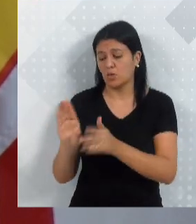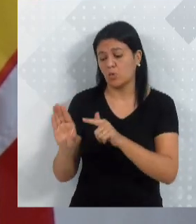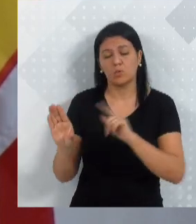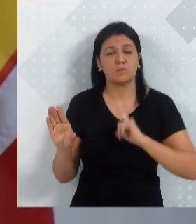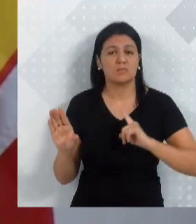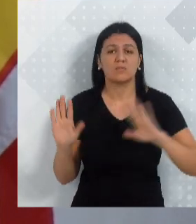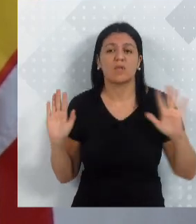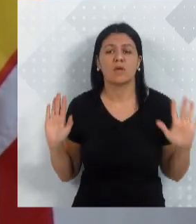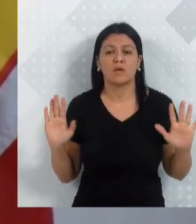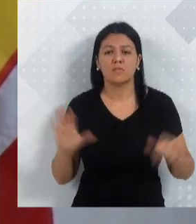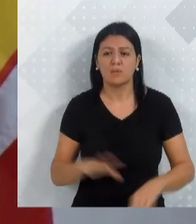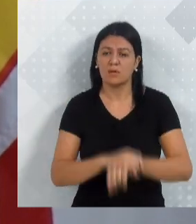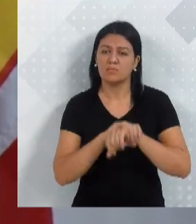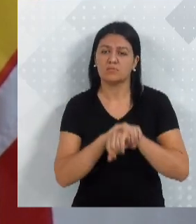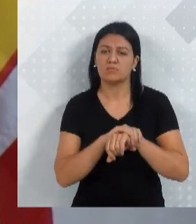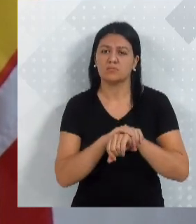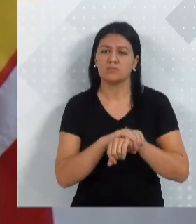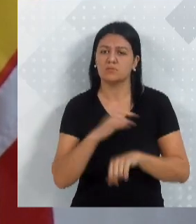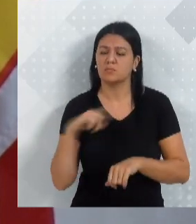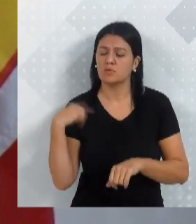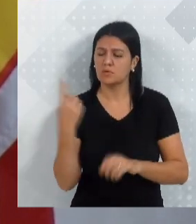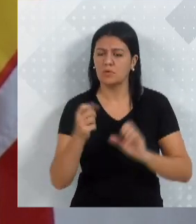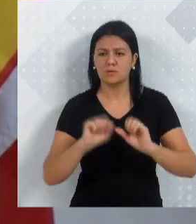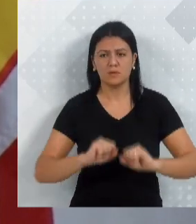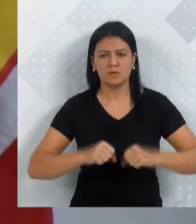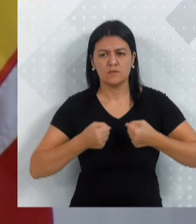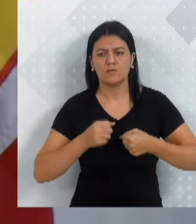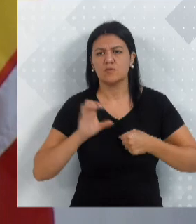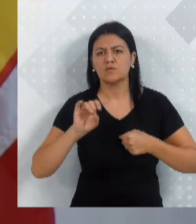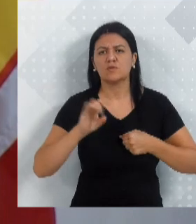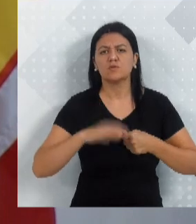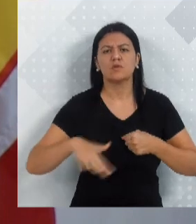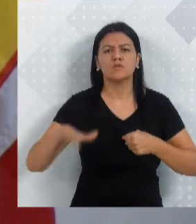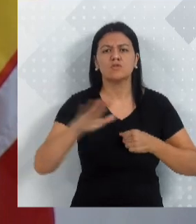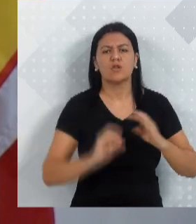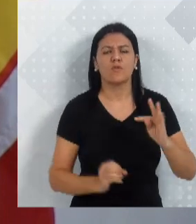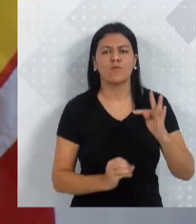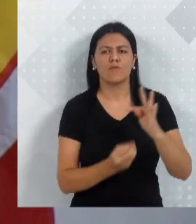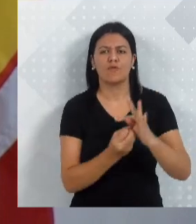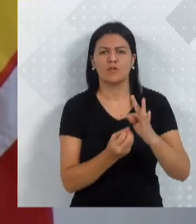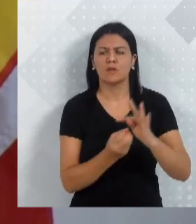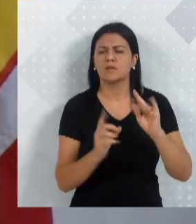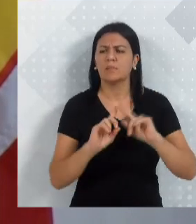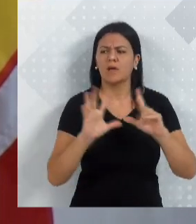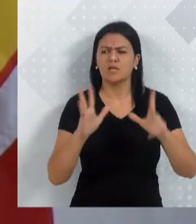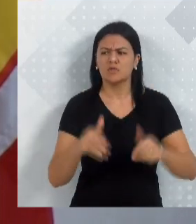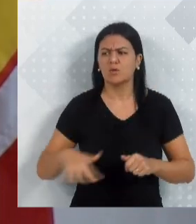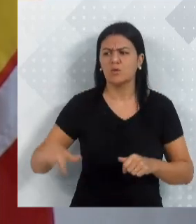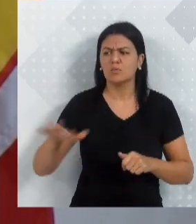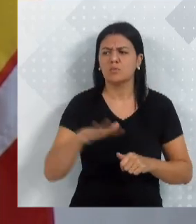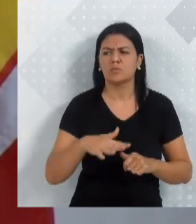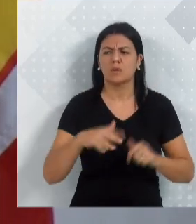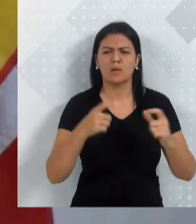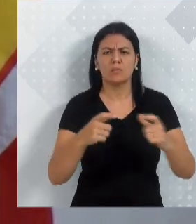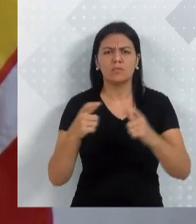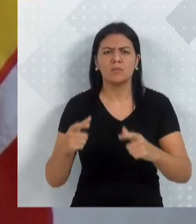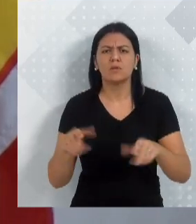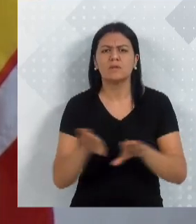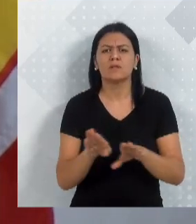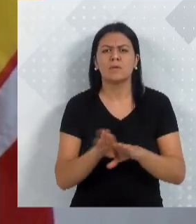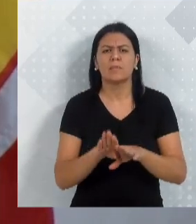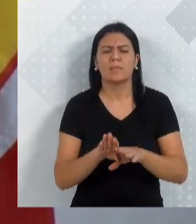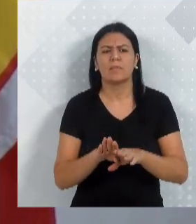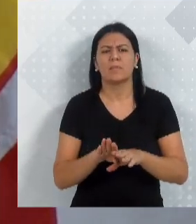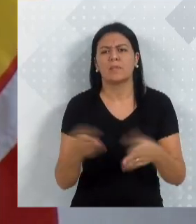garantidos, né, e a nossa batalha, não só pela região do Tribés, da Fortaleza, mas por todos os lugares, a exemplo lá do Fidelis, que é outra vergonha, aquela